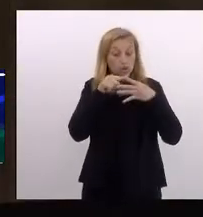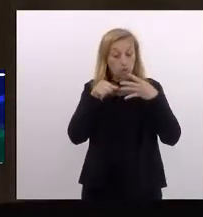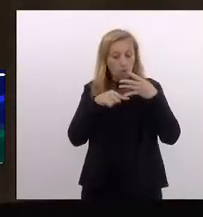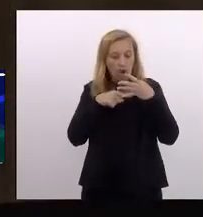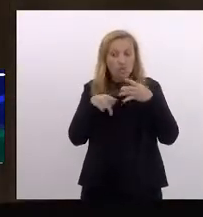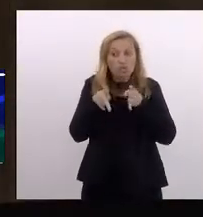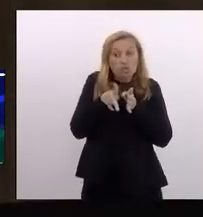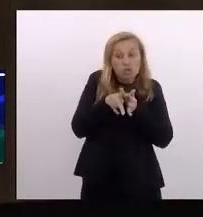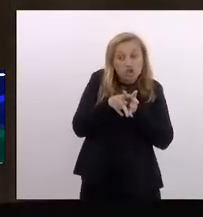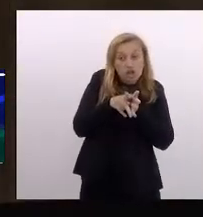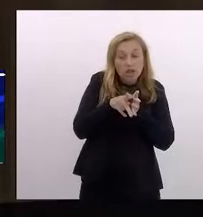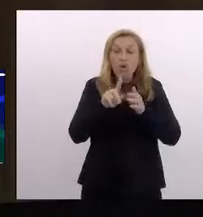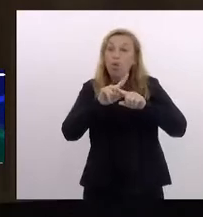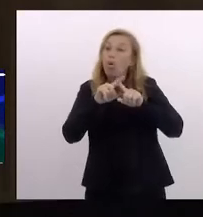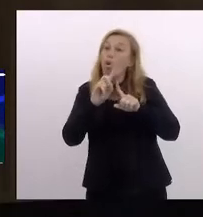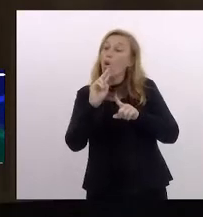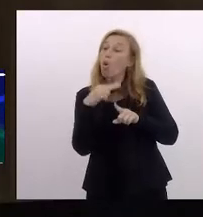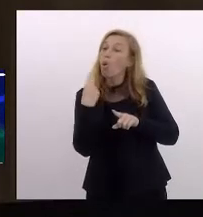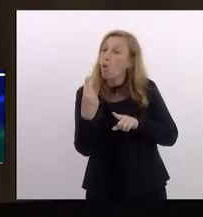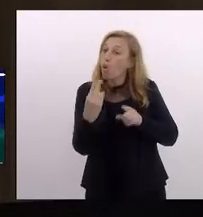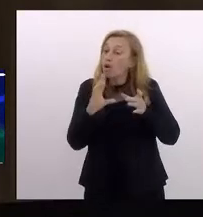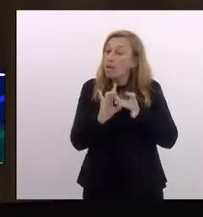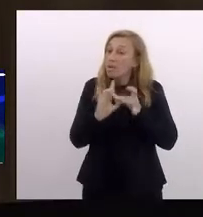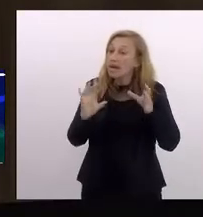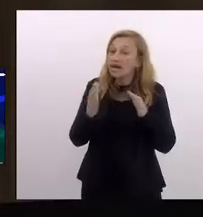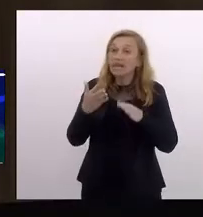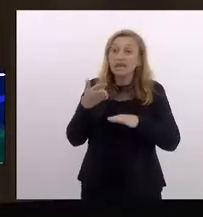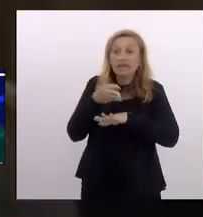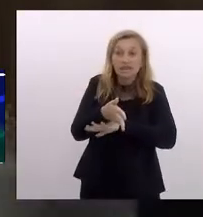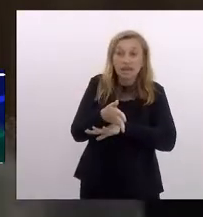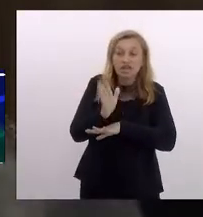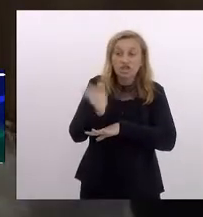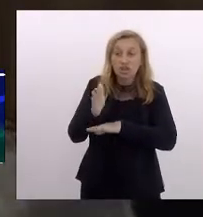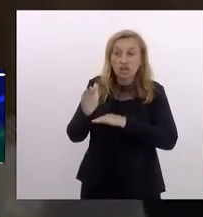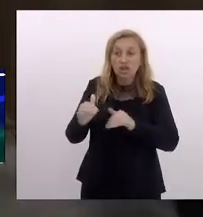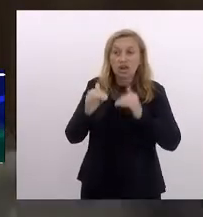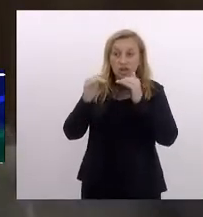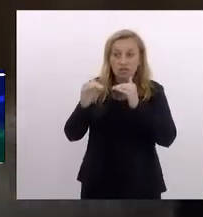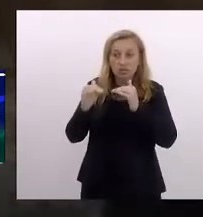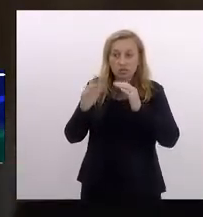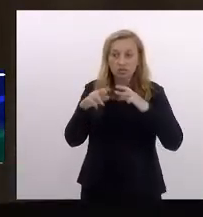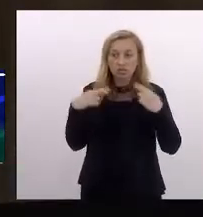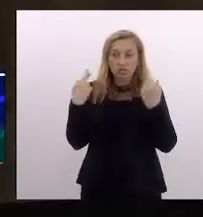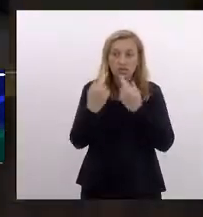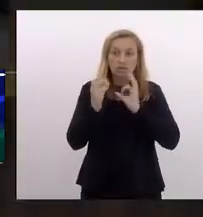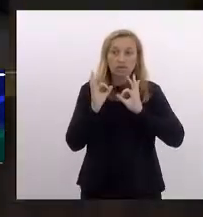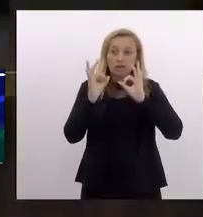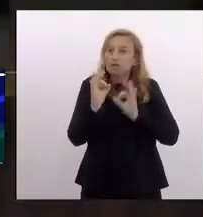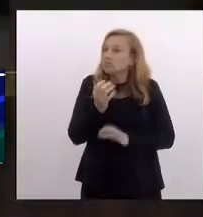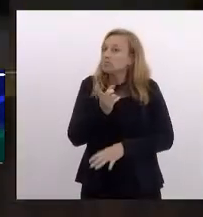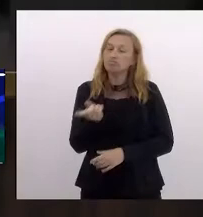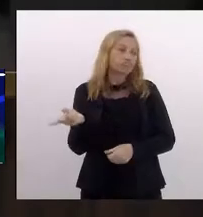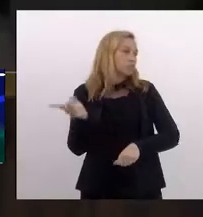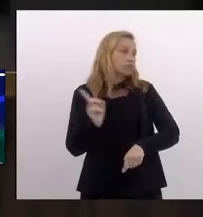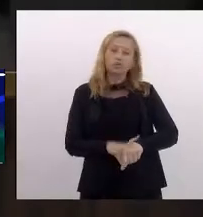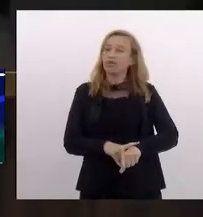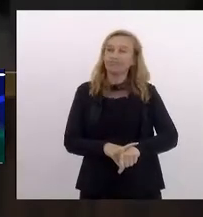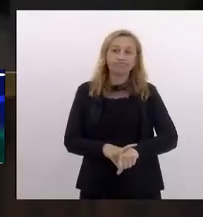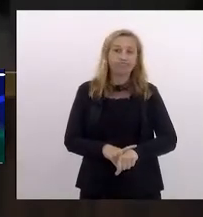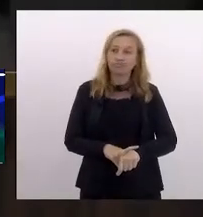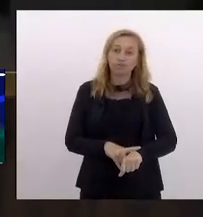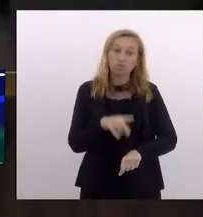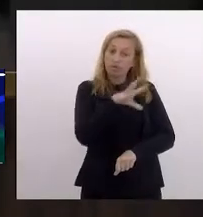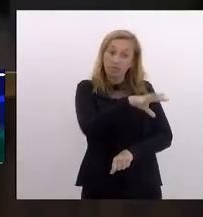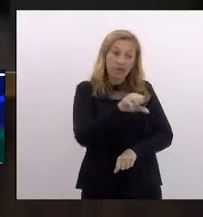quatro projetos ou vossa excelência' autorizaria entrar extraordinário presente nós temos um dar não dá para ações não pode entregar um